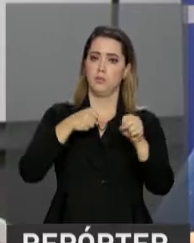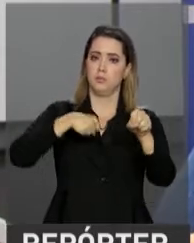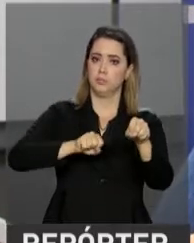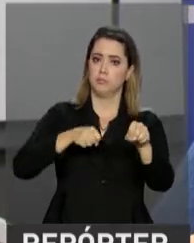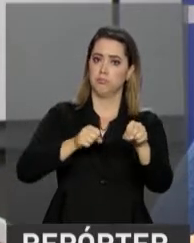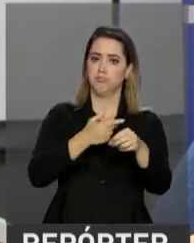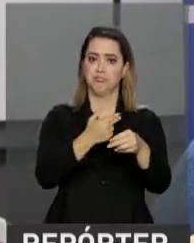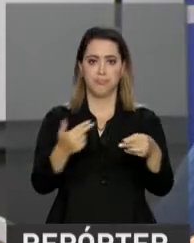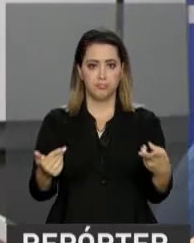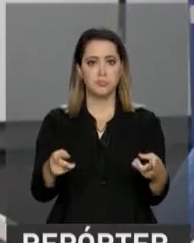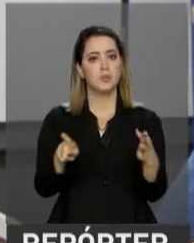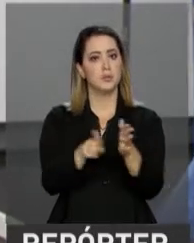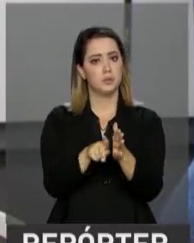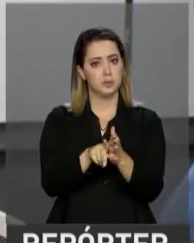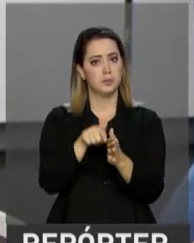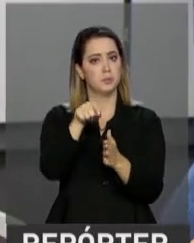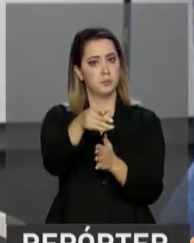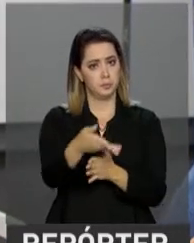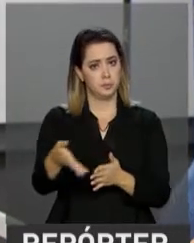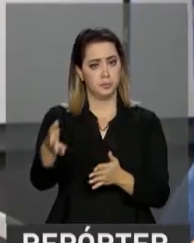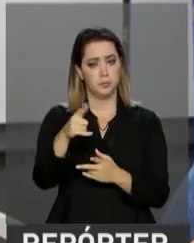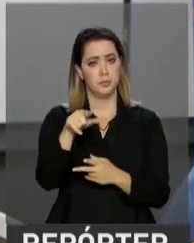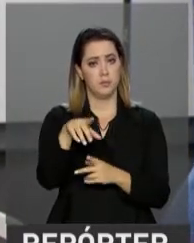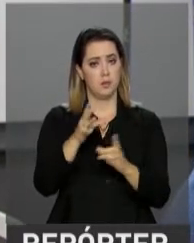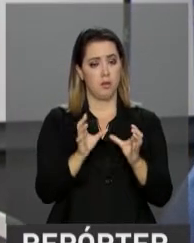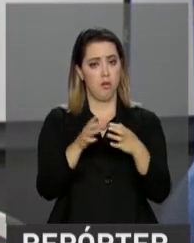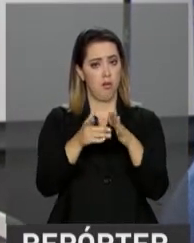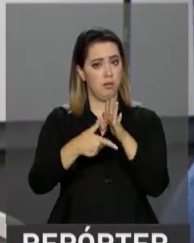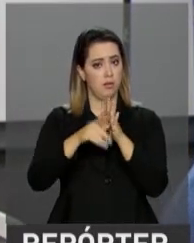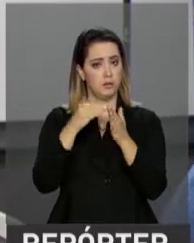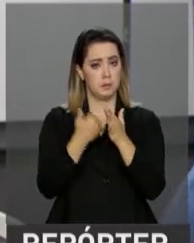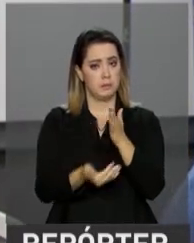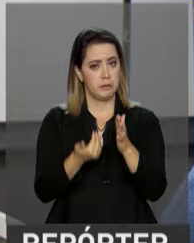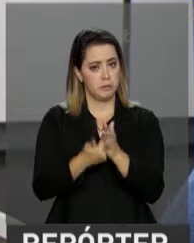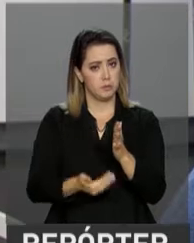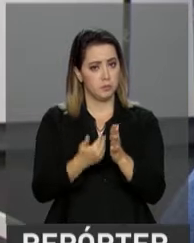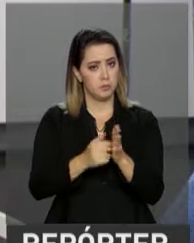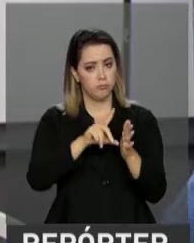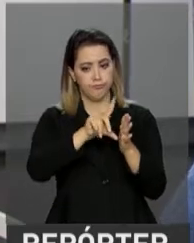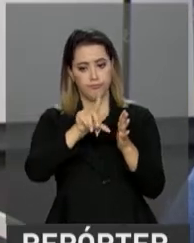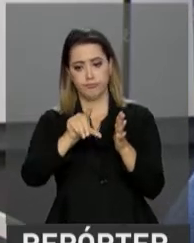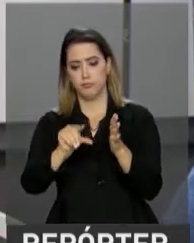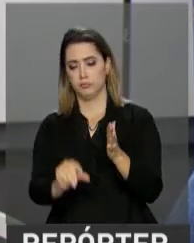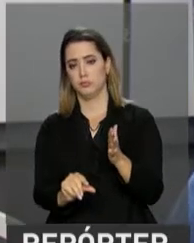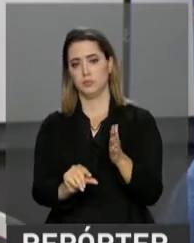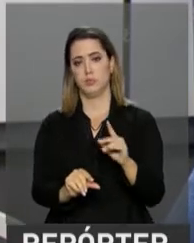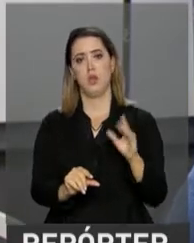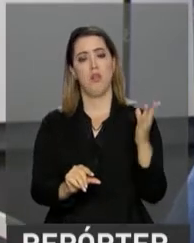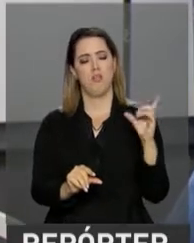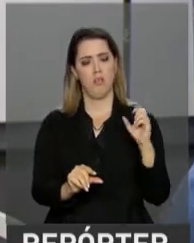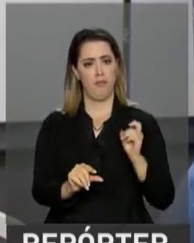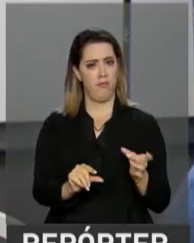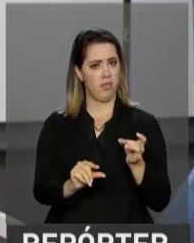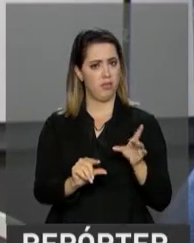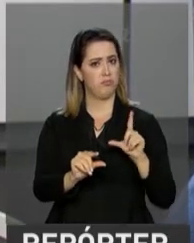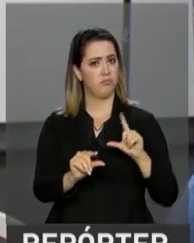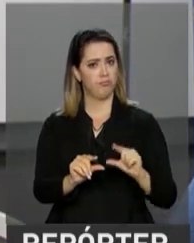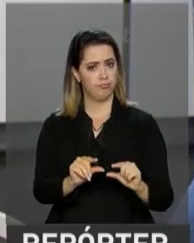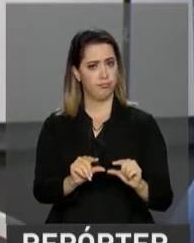essas atividades se mostrado perdas importantes no passado então elas vêm de uma demanda